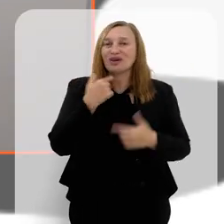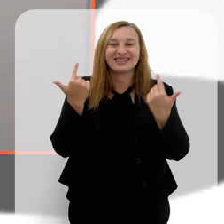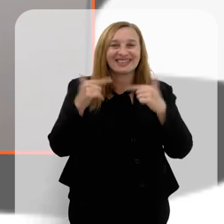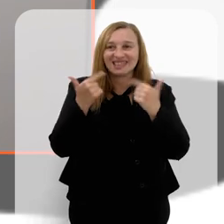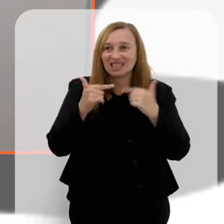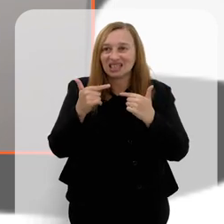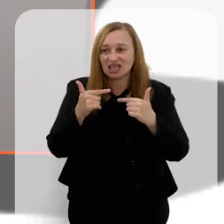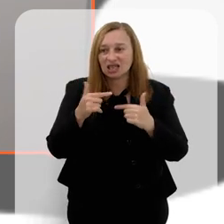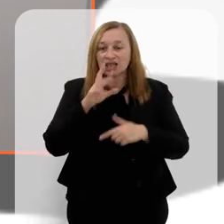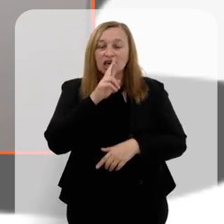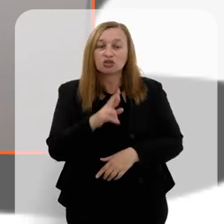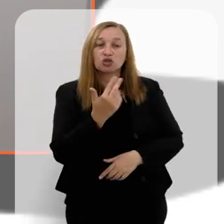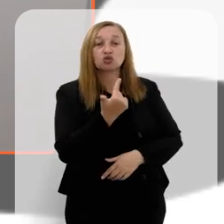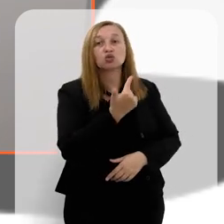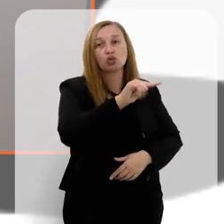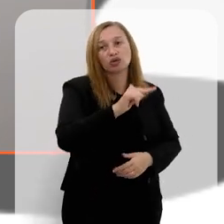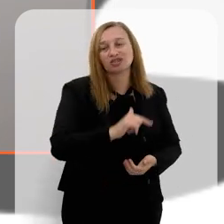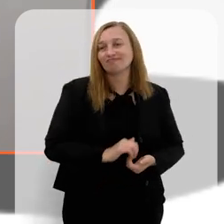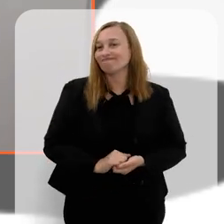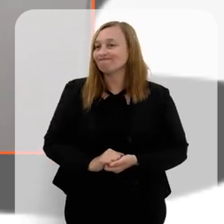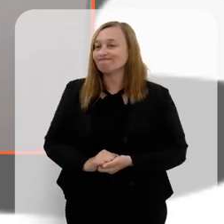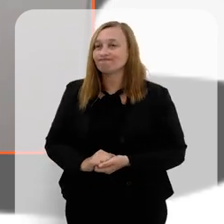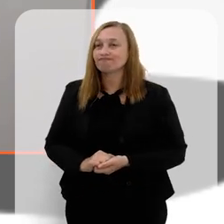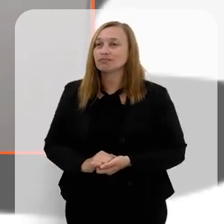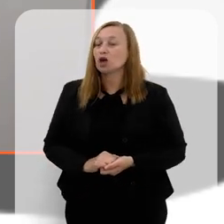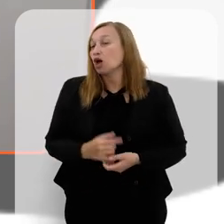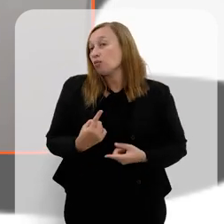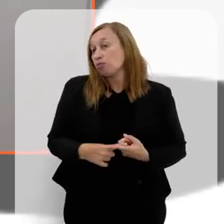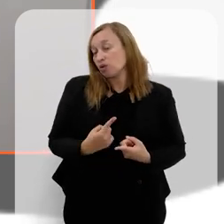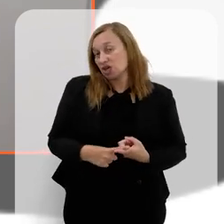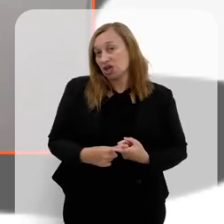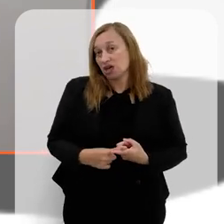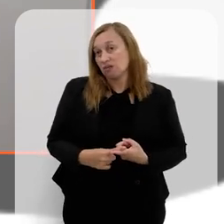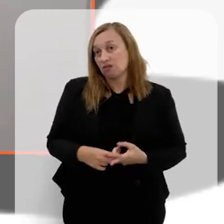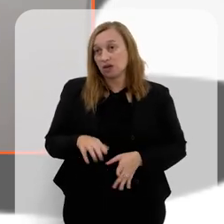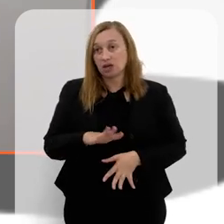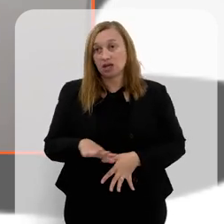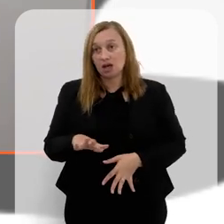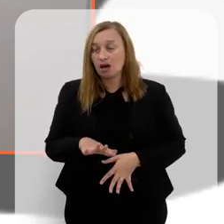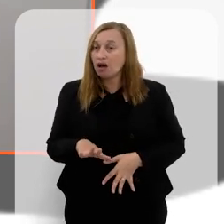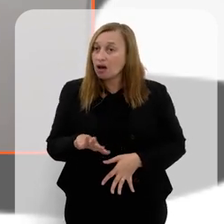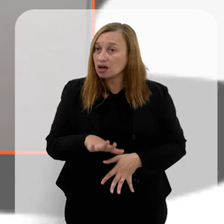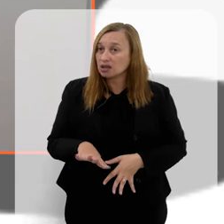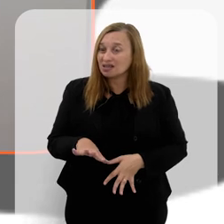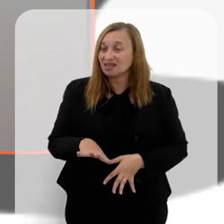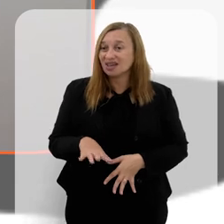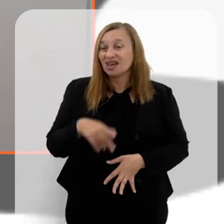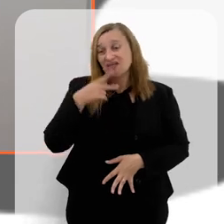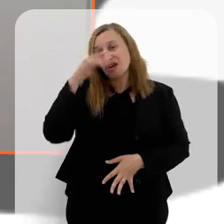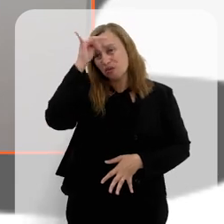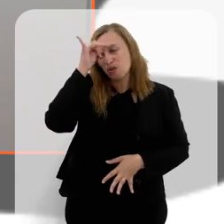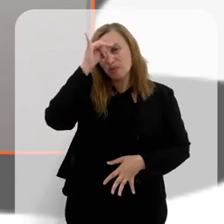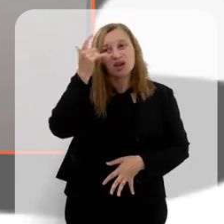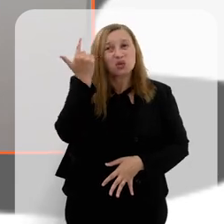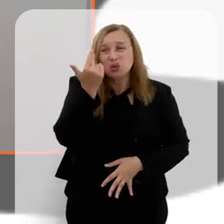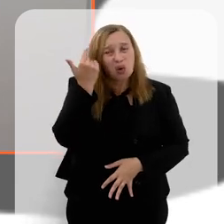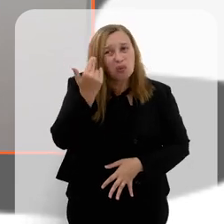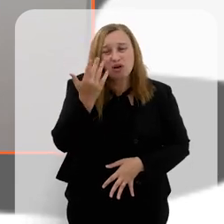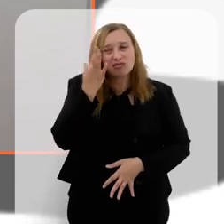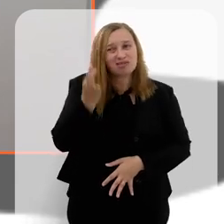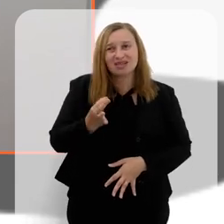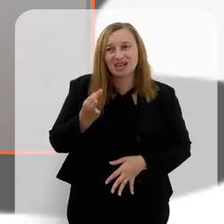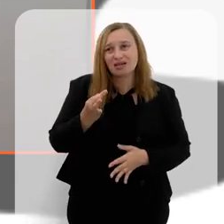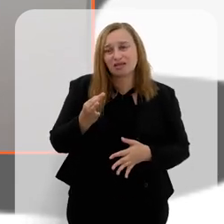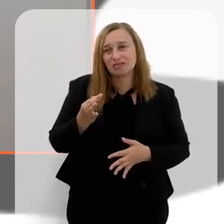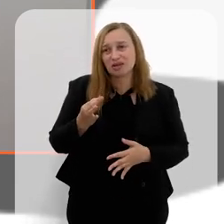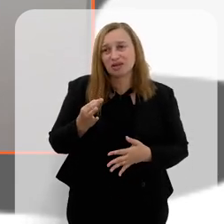Não pode rir da resposta do outro, porque criança, não, assim, tem crianças que vão falar besteira, claro, eles não